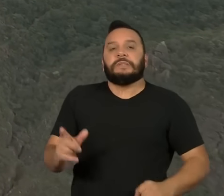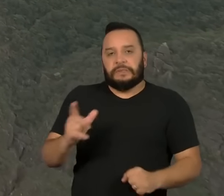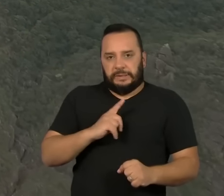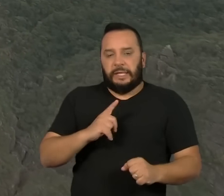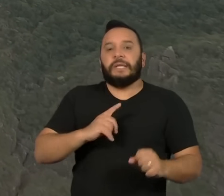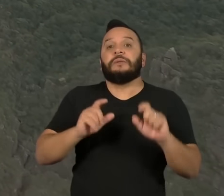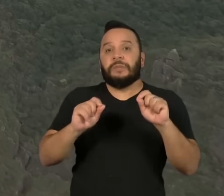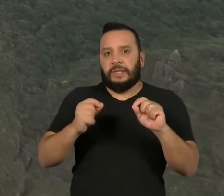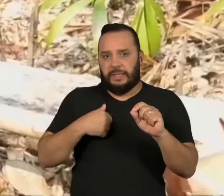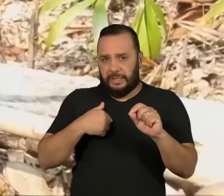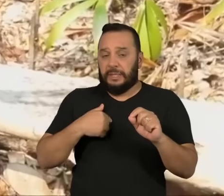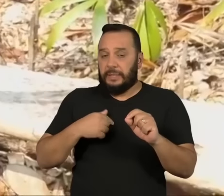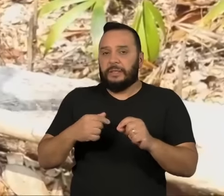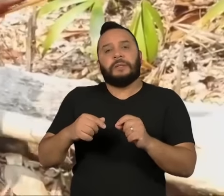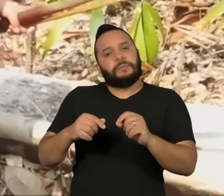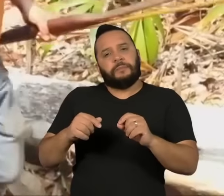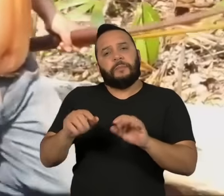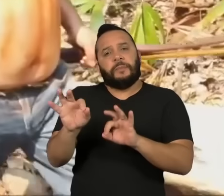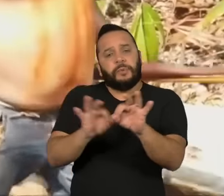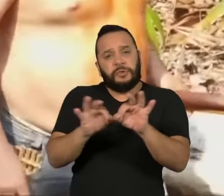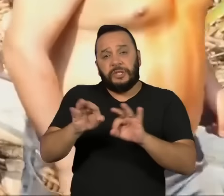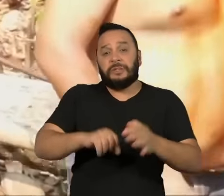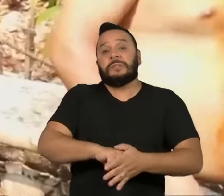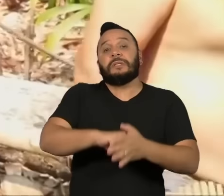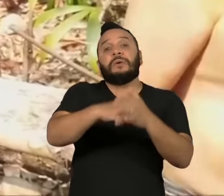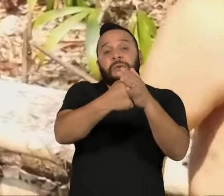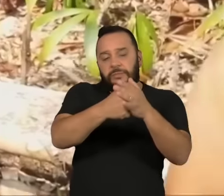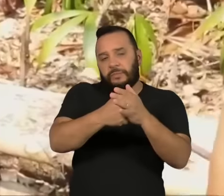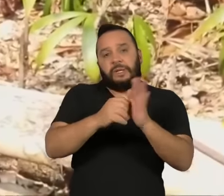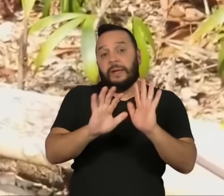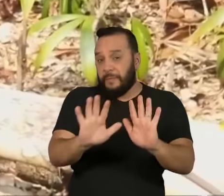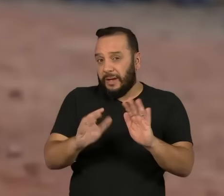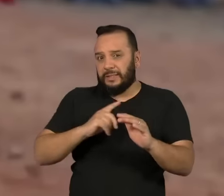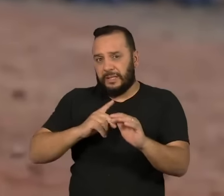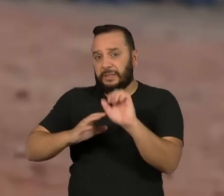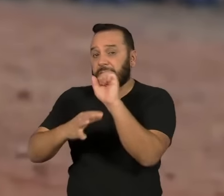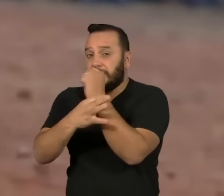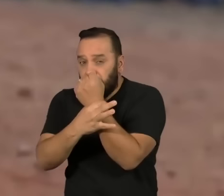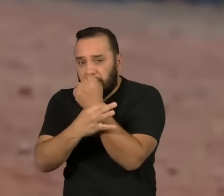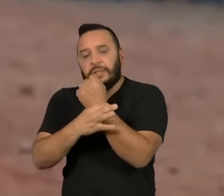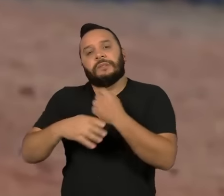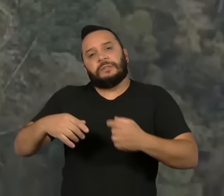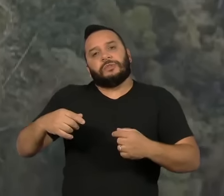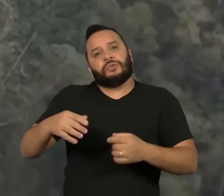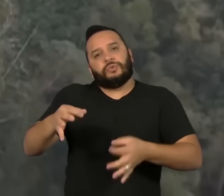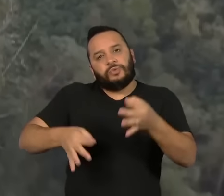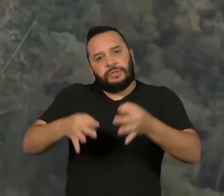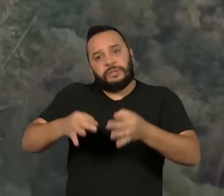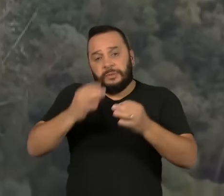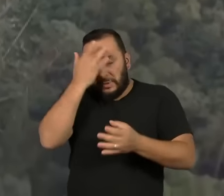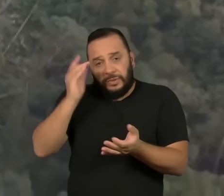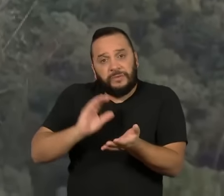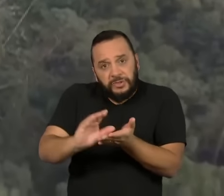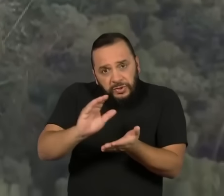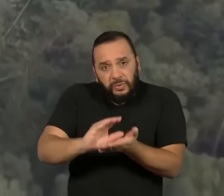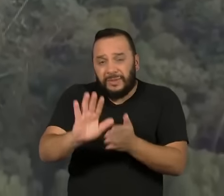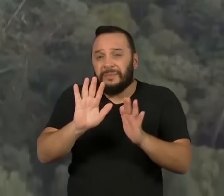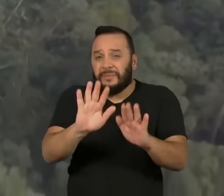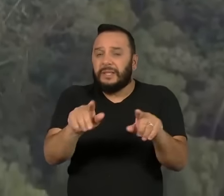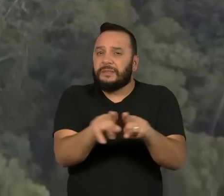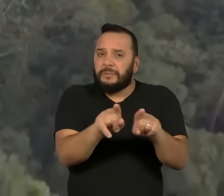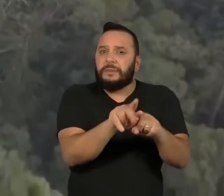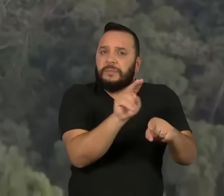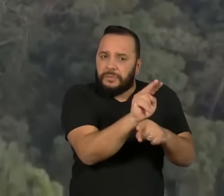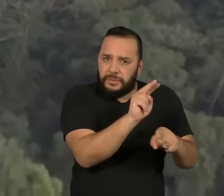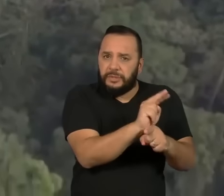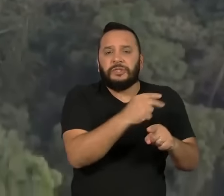empreendimentos e investidores, além de assegurar os direitos dos povos indígenas e quilombolas. O autolicenciamento só